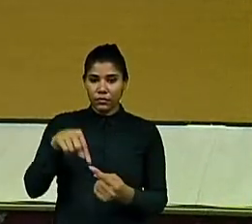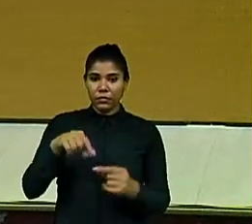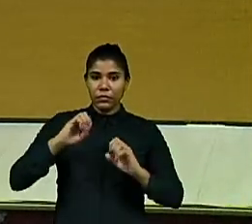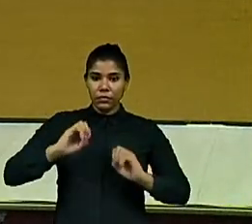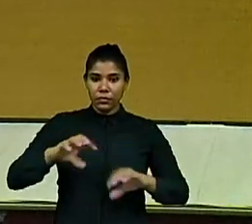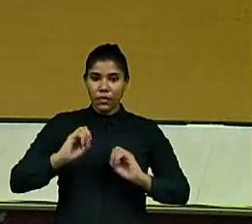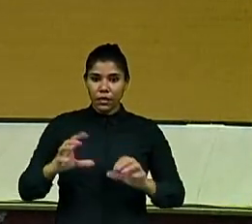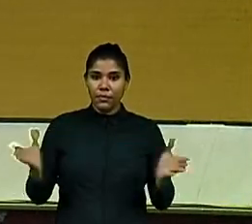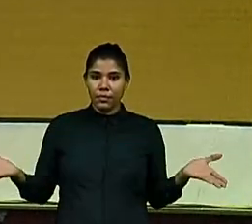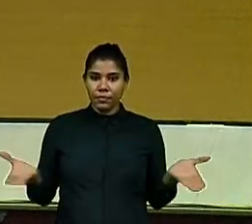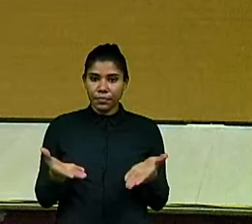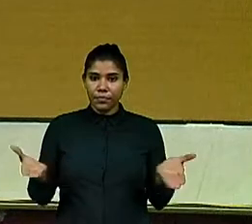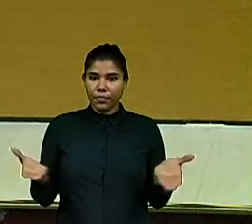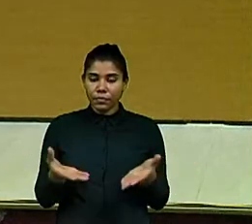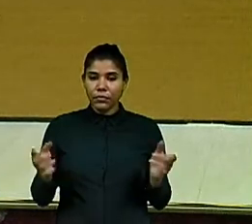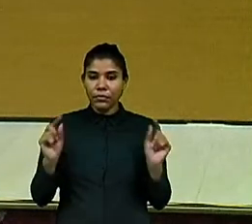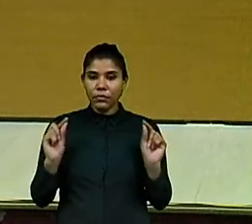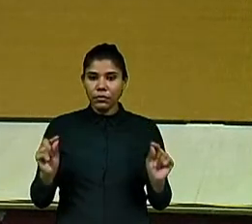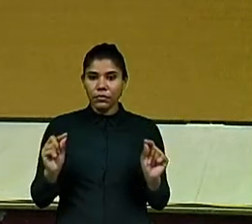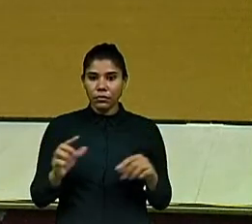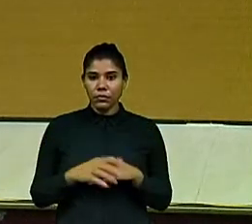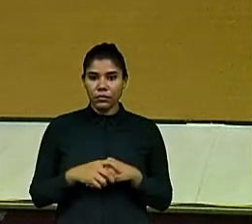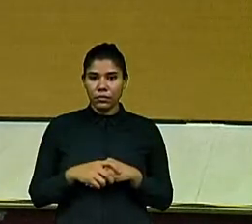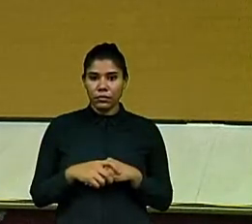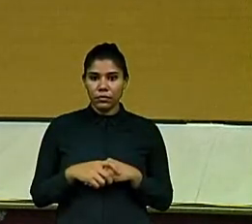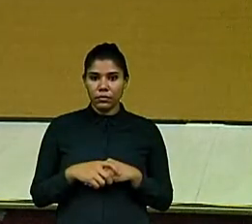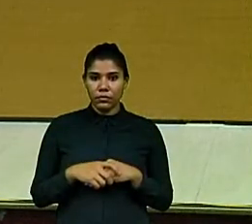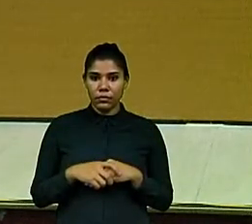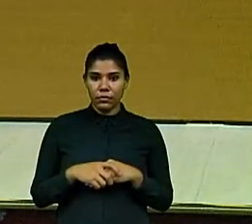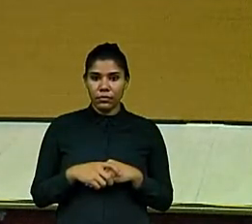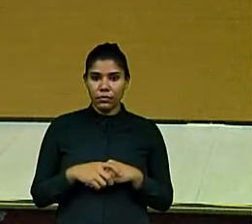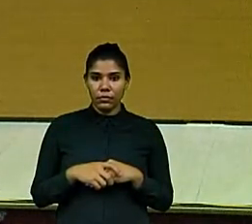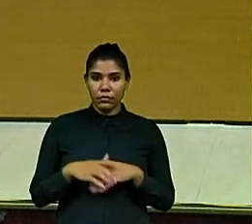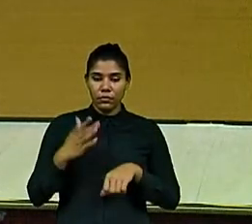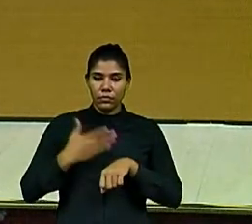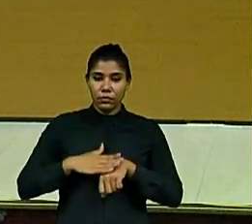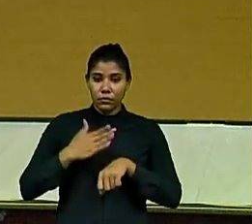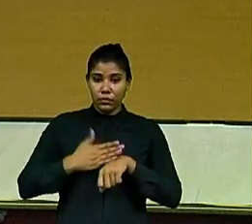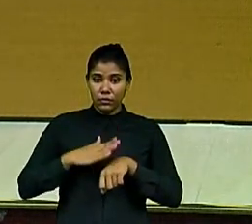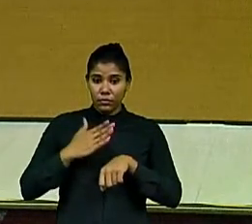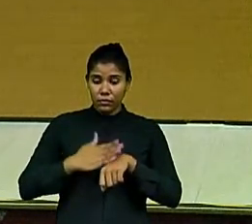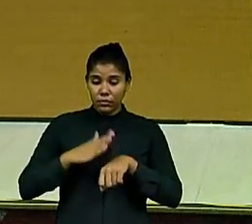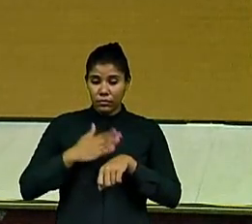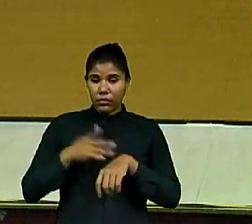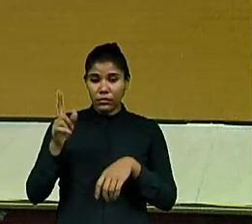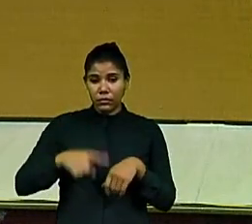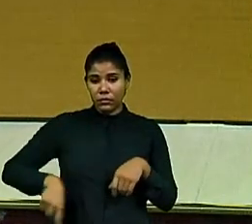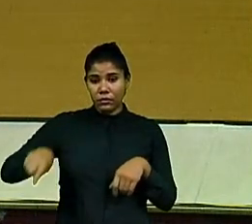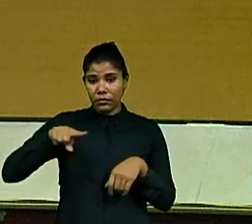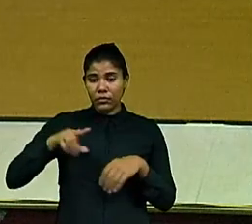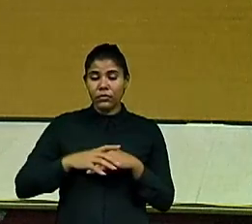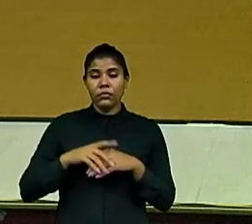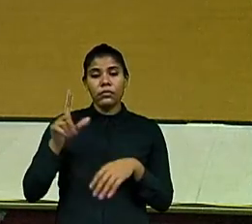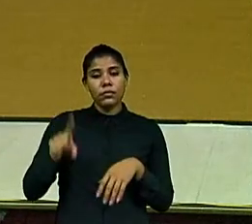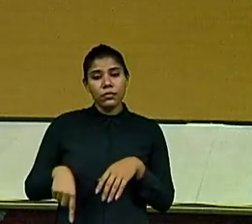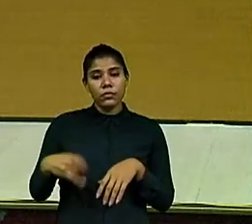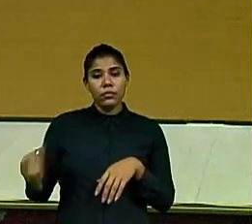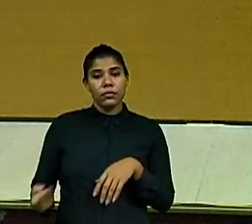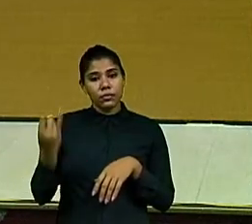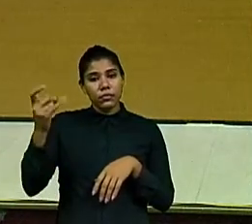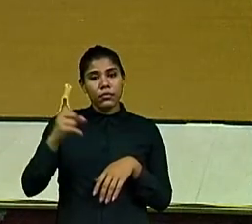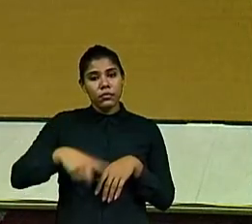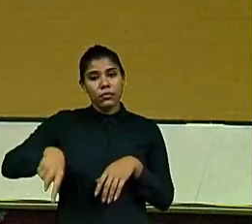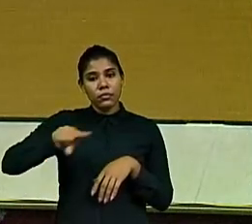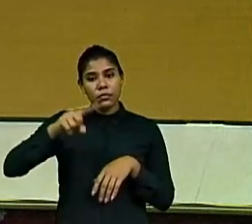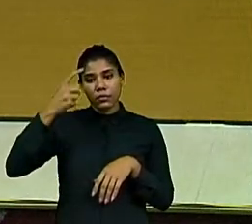é trabalhar com exercícios galera é importante salientar que